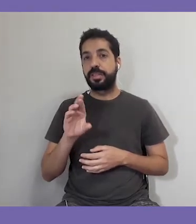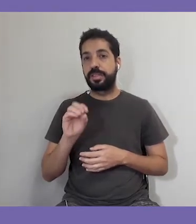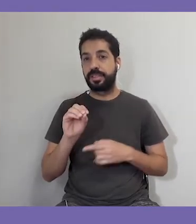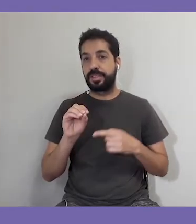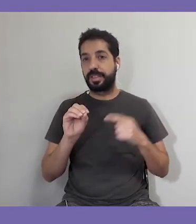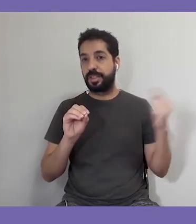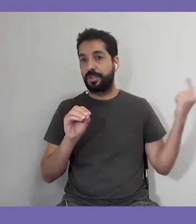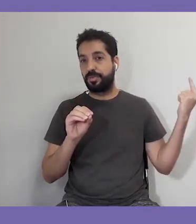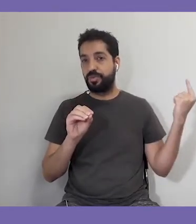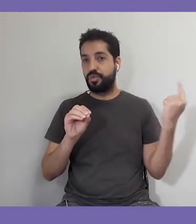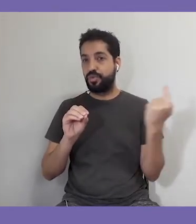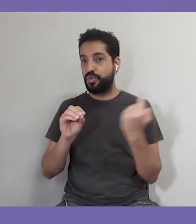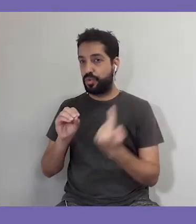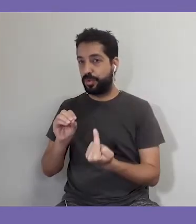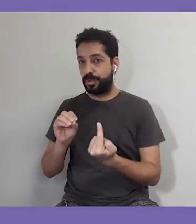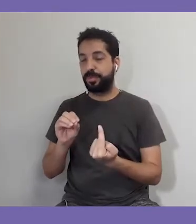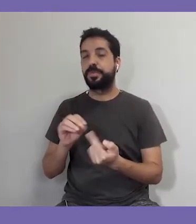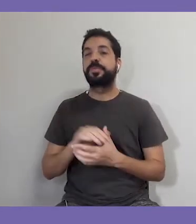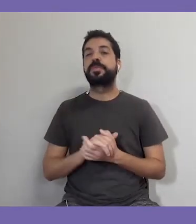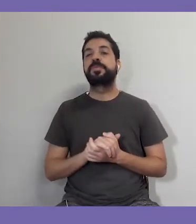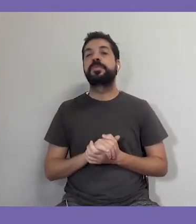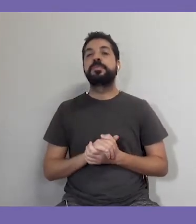Norte.